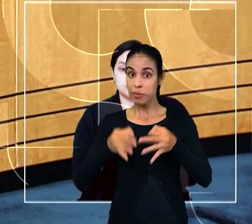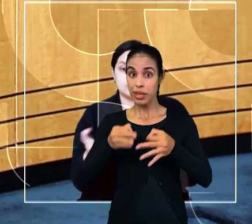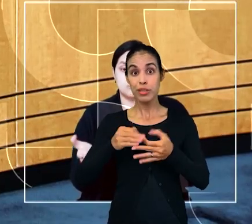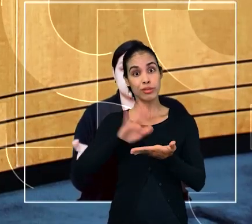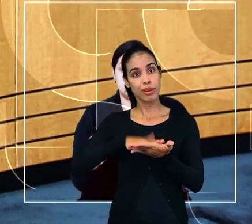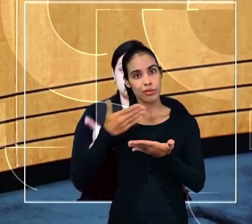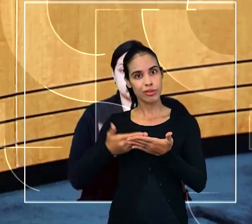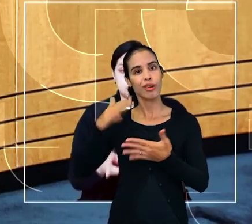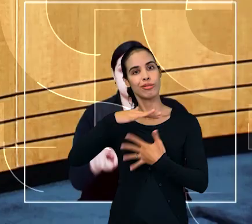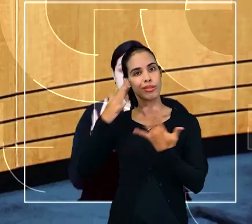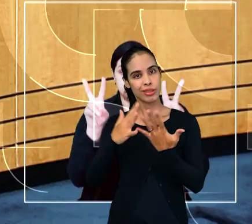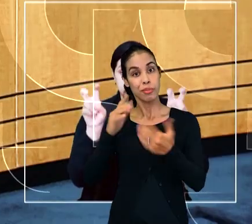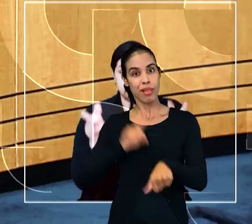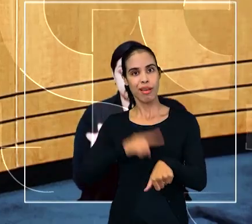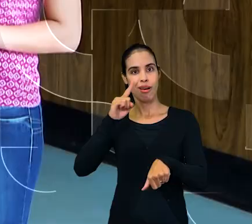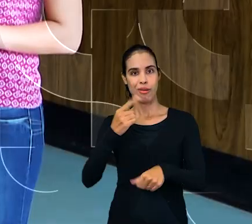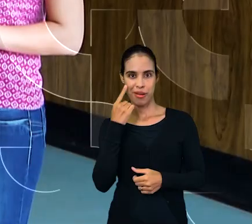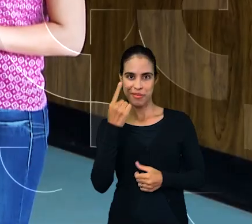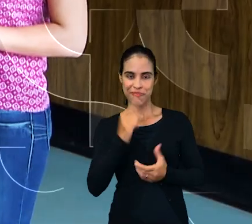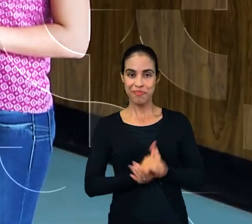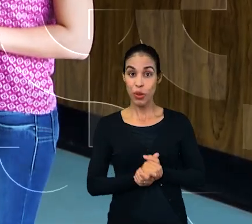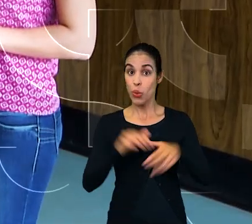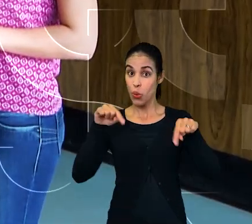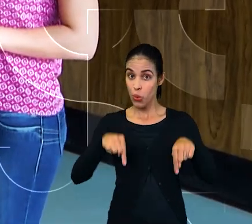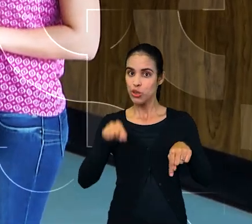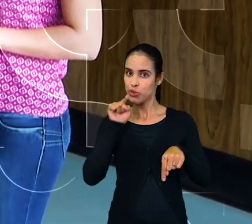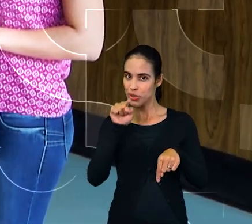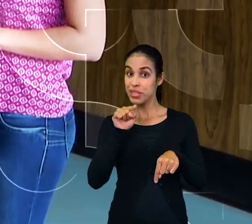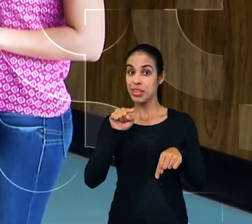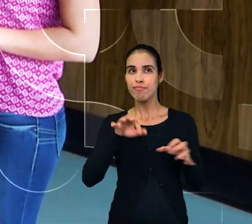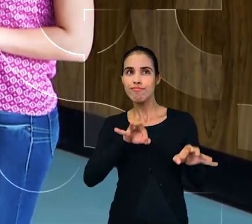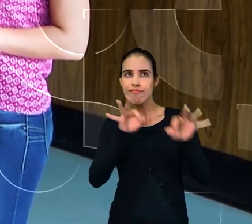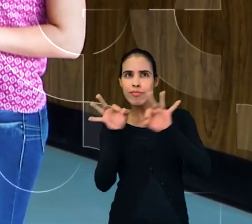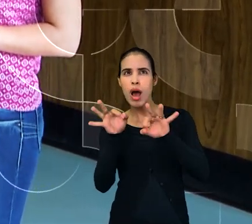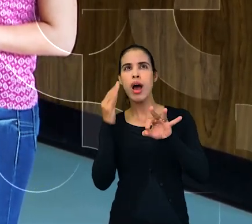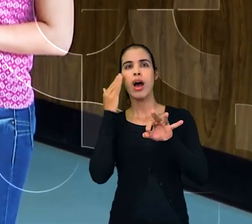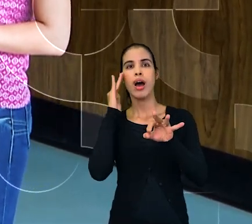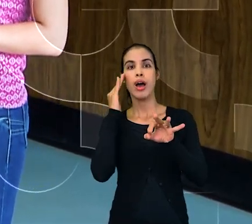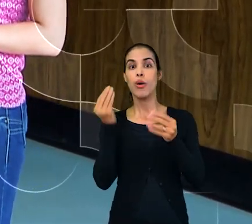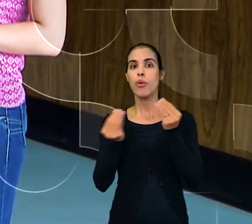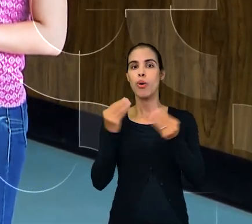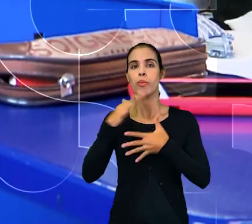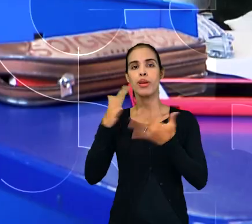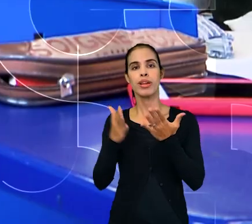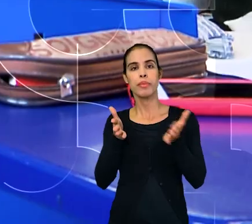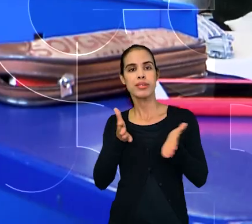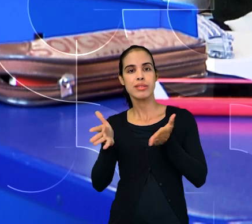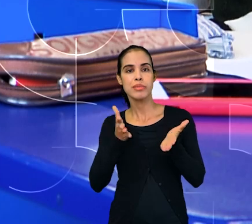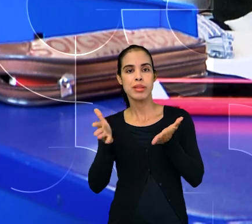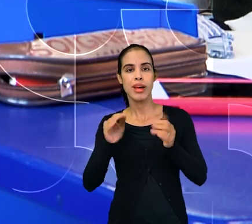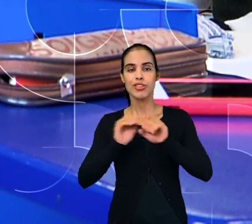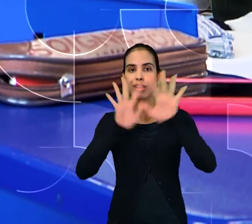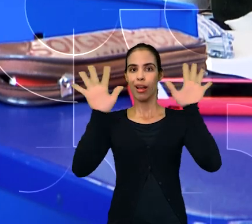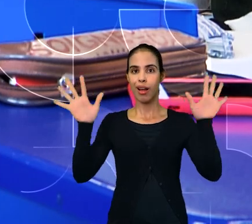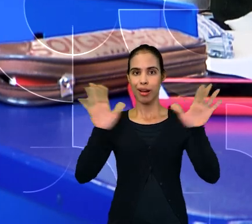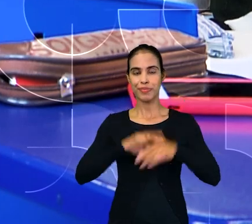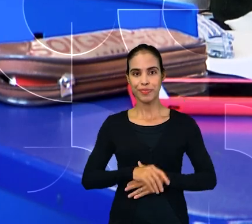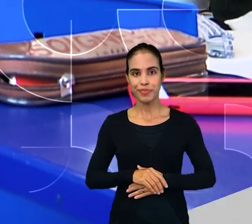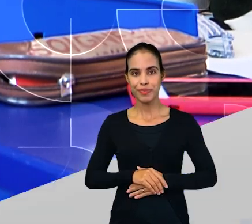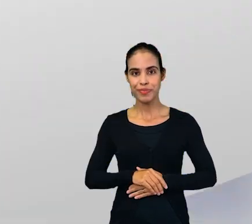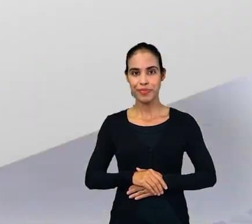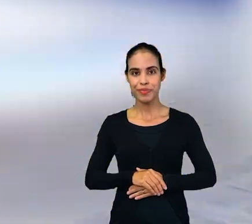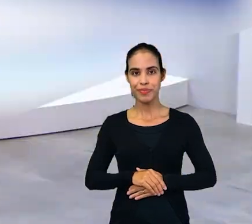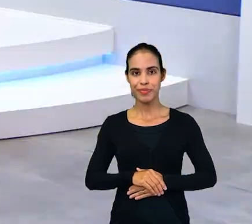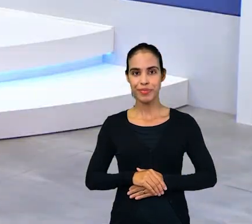com interpretação simultânea. No Revista TST de hoje, você vai entender como a Libras proporciona acessibilidade e